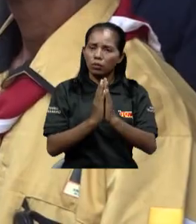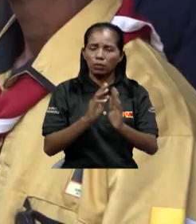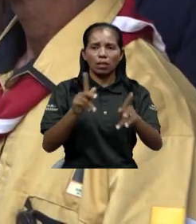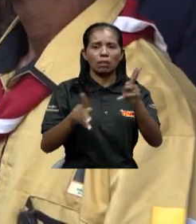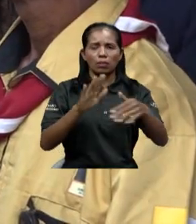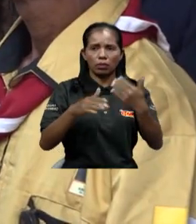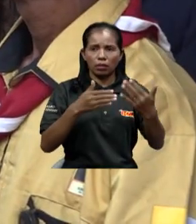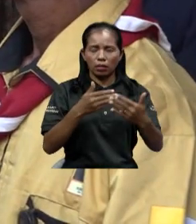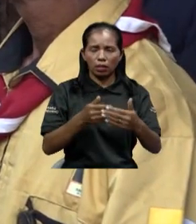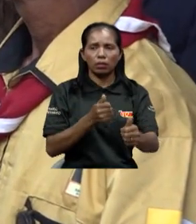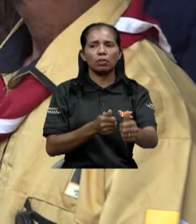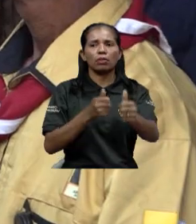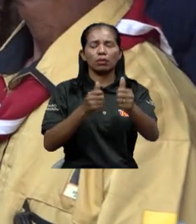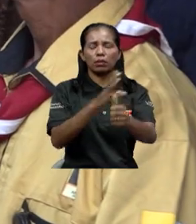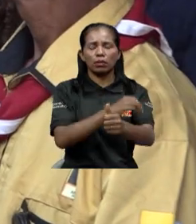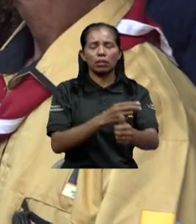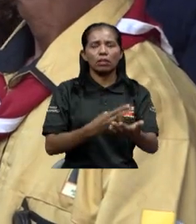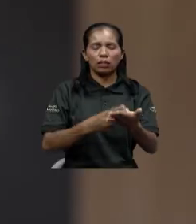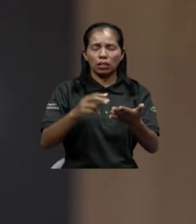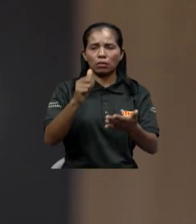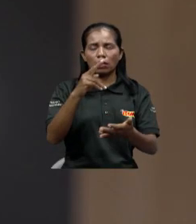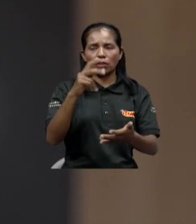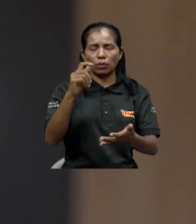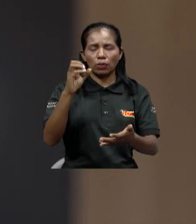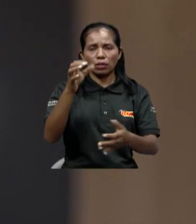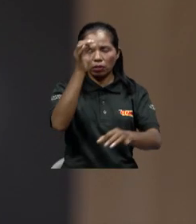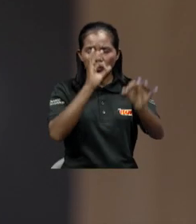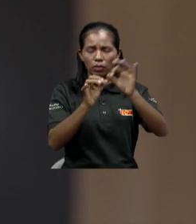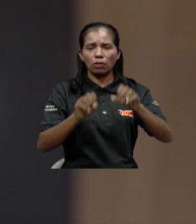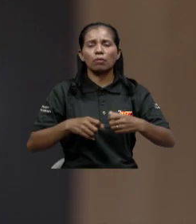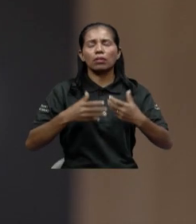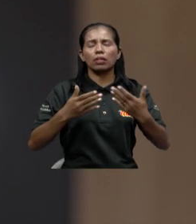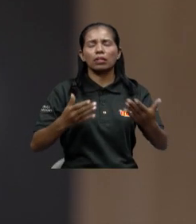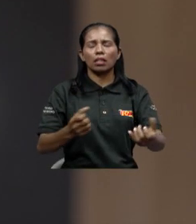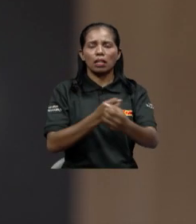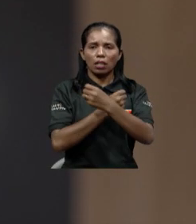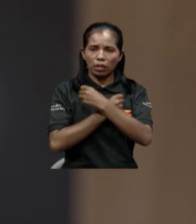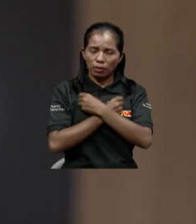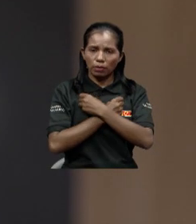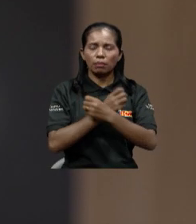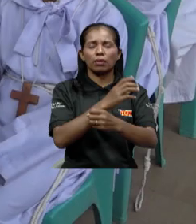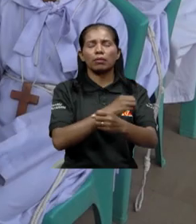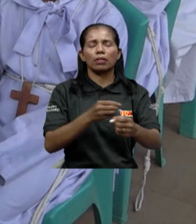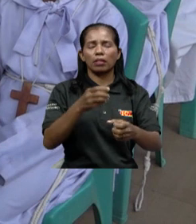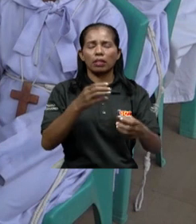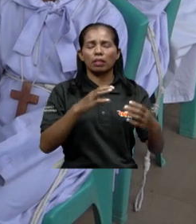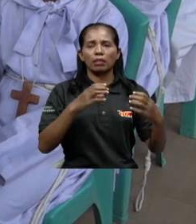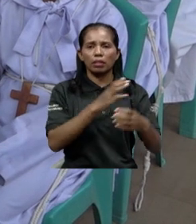Hotu, Atubanate Tuir Santo Antônio Nefier, o Insa Hadomi no Larang Meting Iha